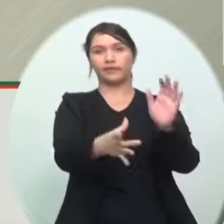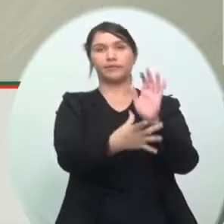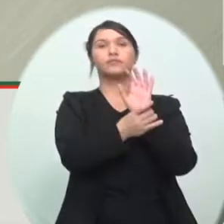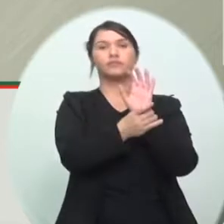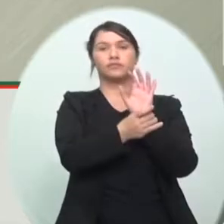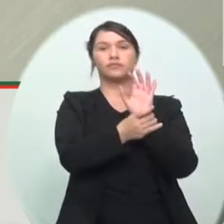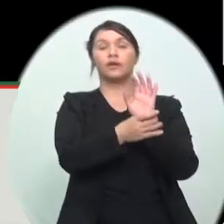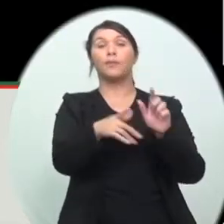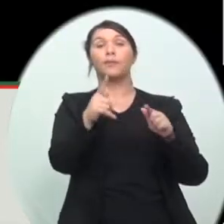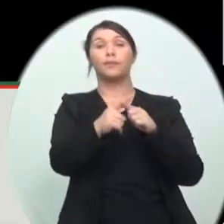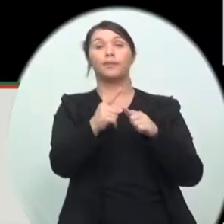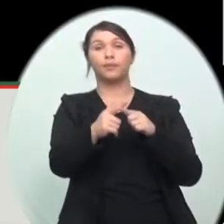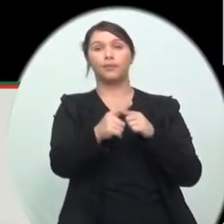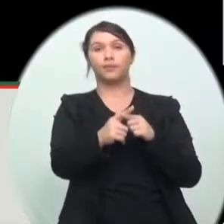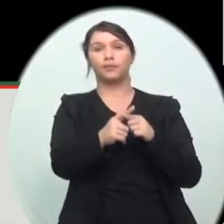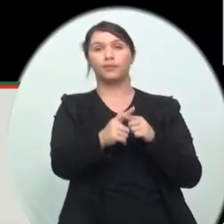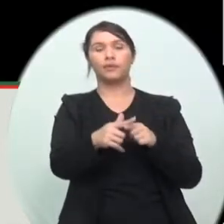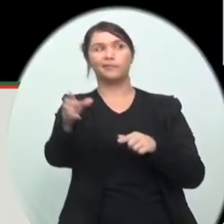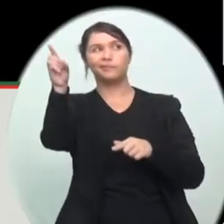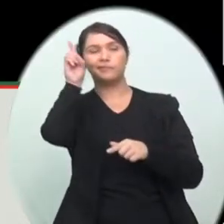atinge a todos no dia a dia,